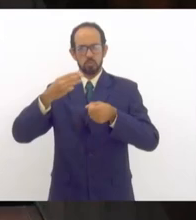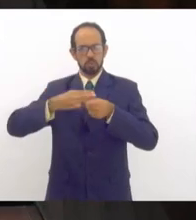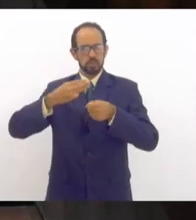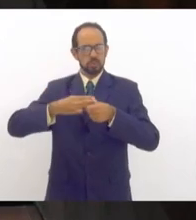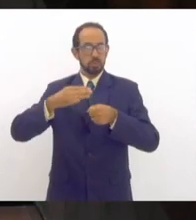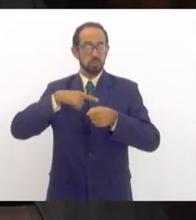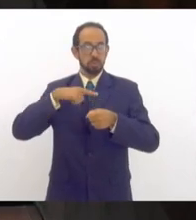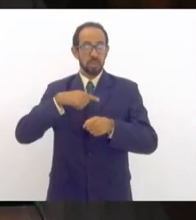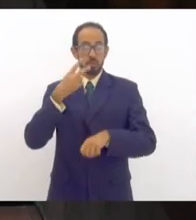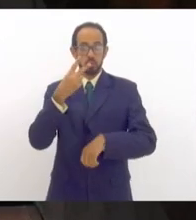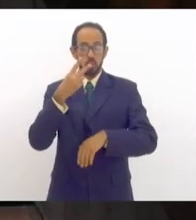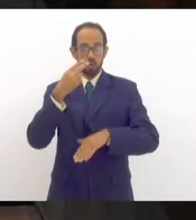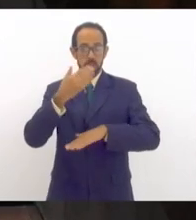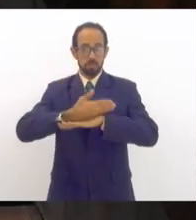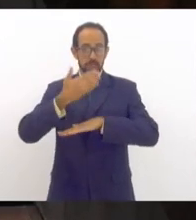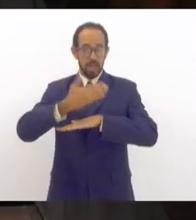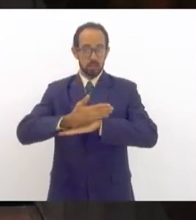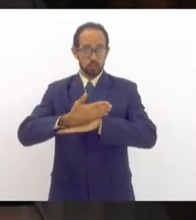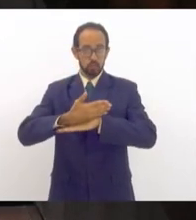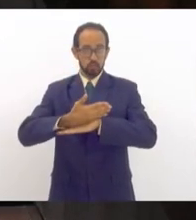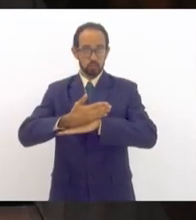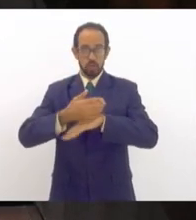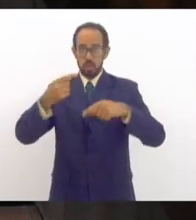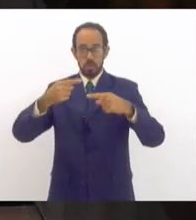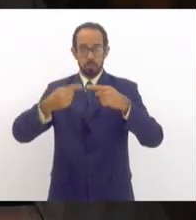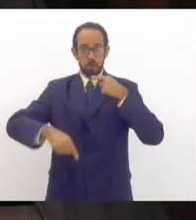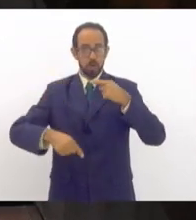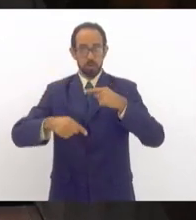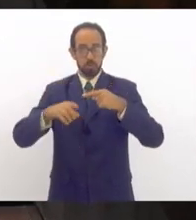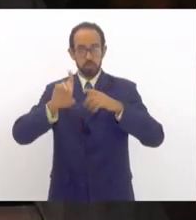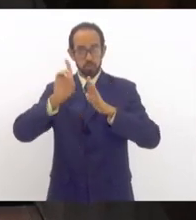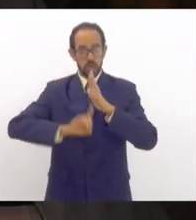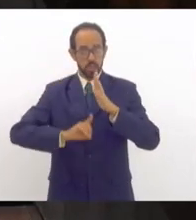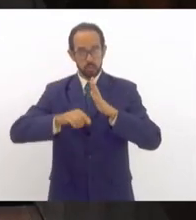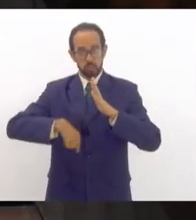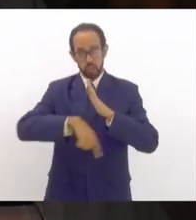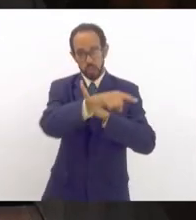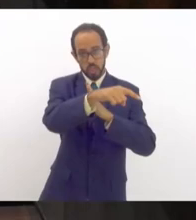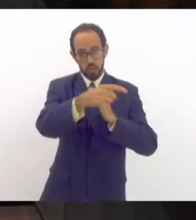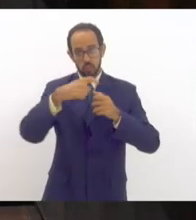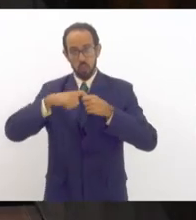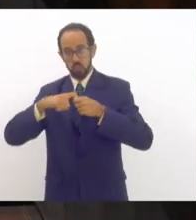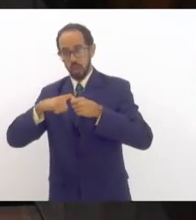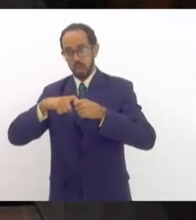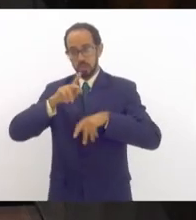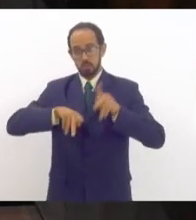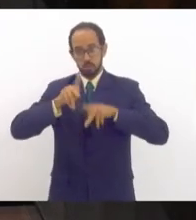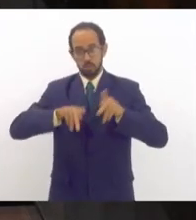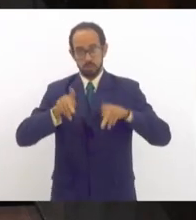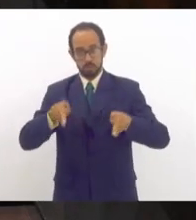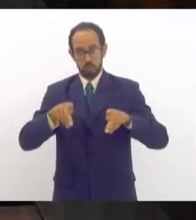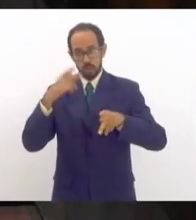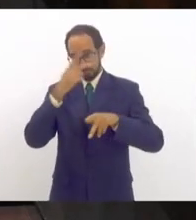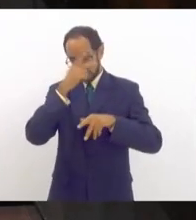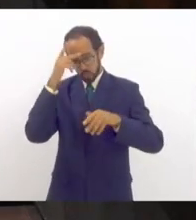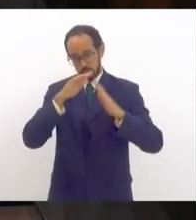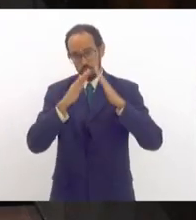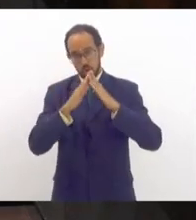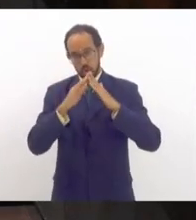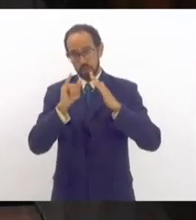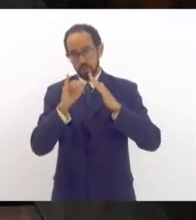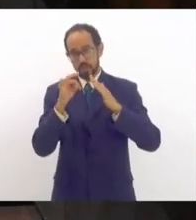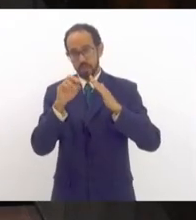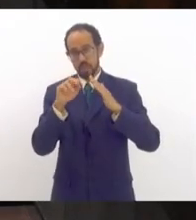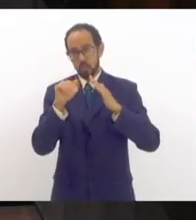trecho tirando direito dirigir da nossa população as pessoas que moram em Itacuruçá que